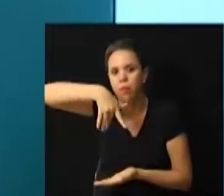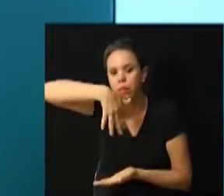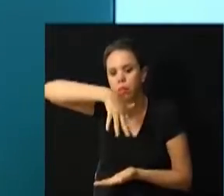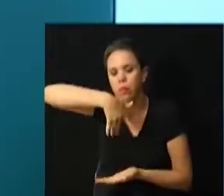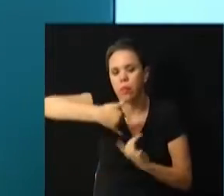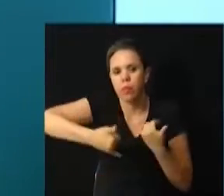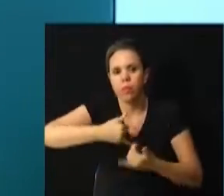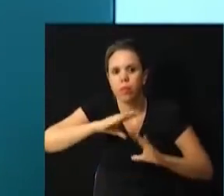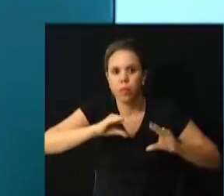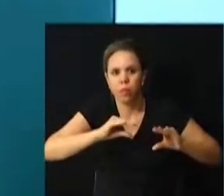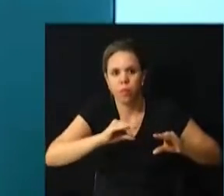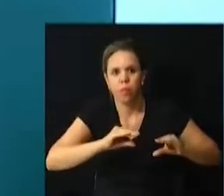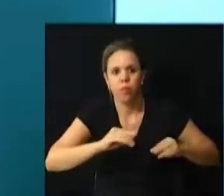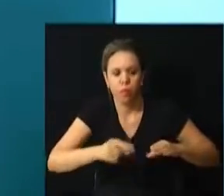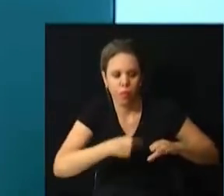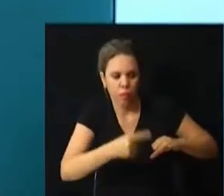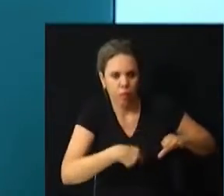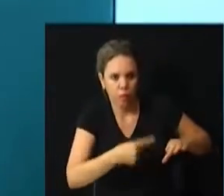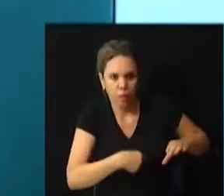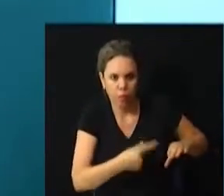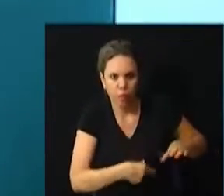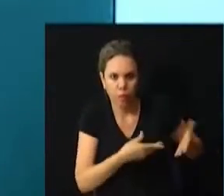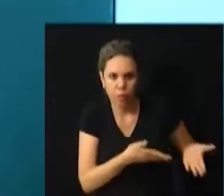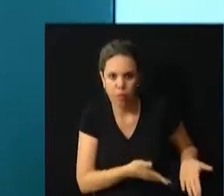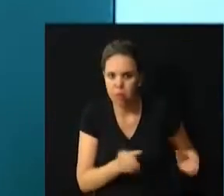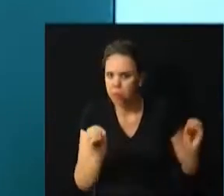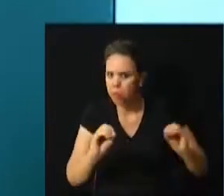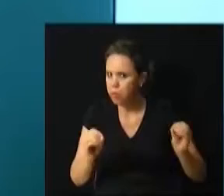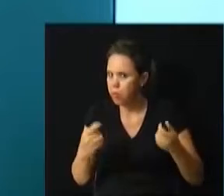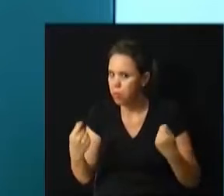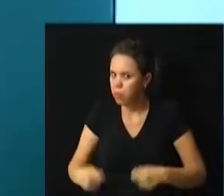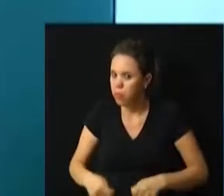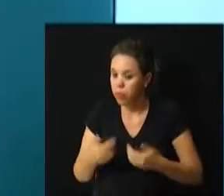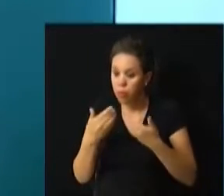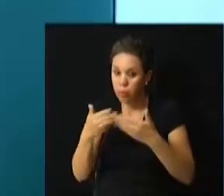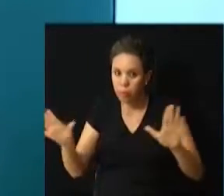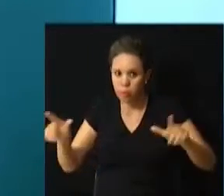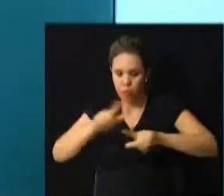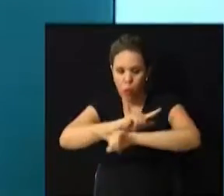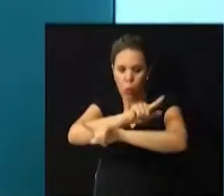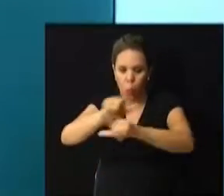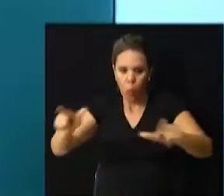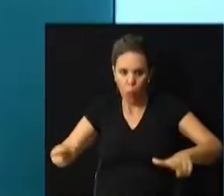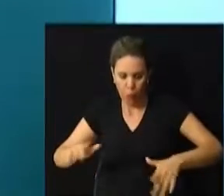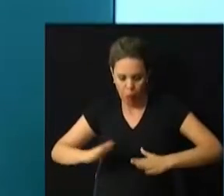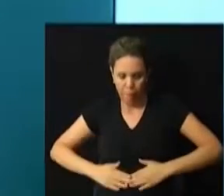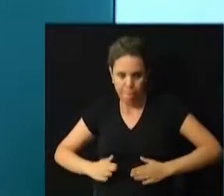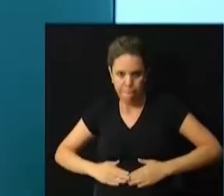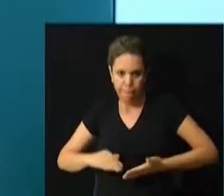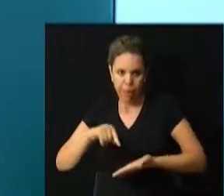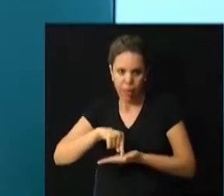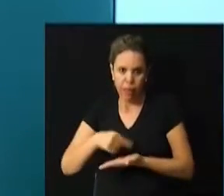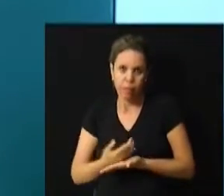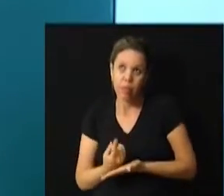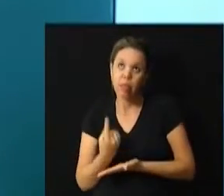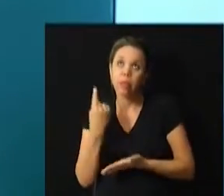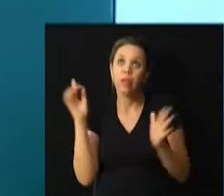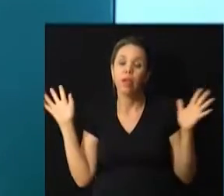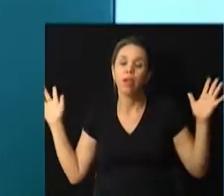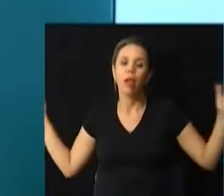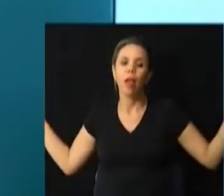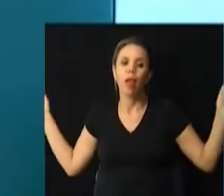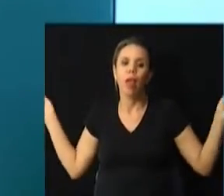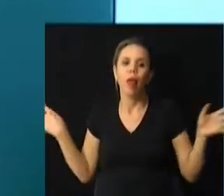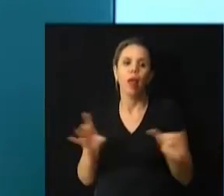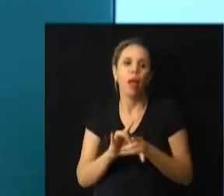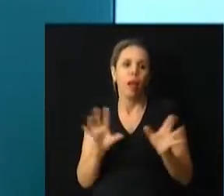nesse berço. Travesseiro, rolinho, nada disso. A criança tem que ficar barriguinha para cima, com